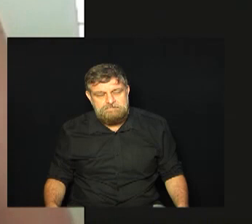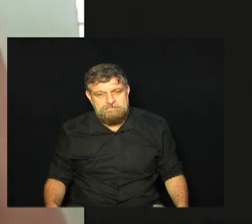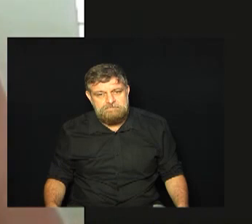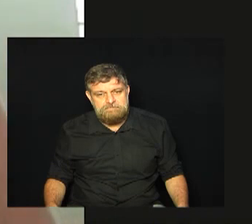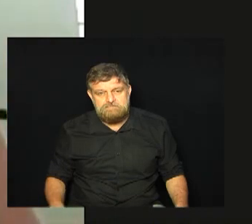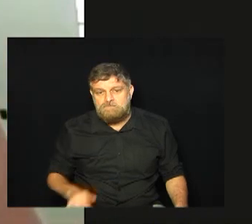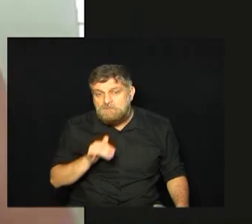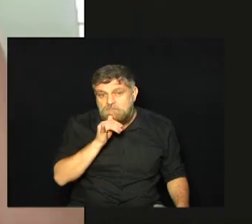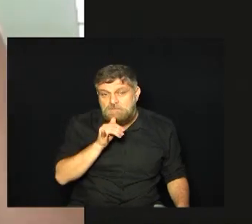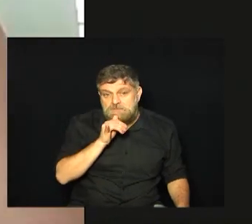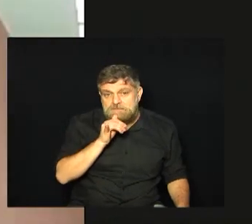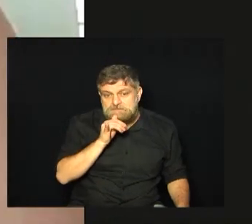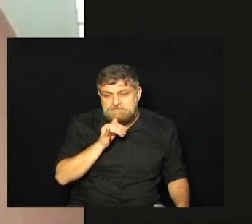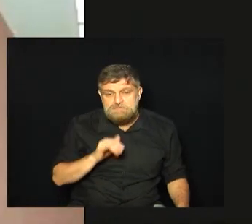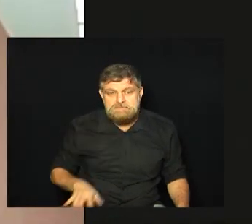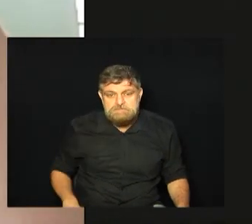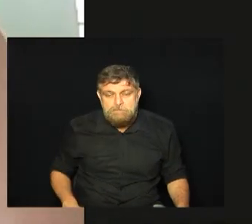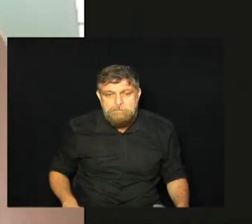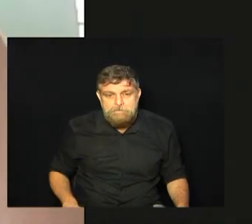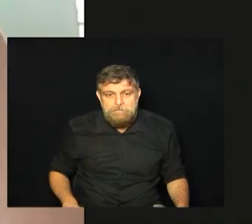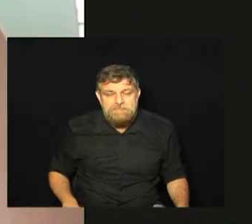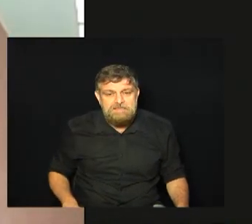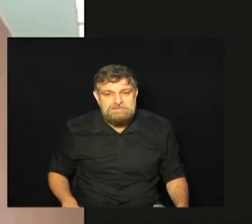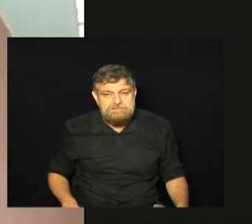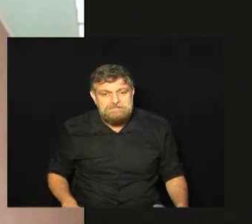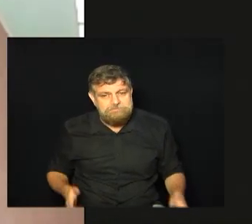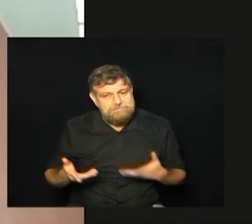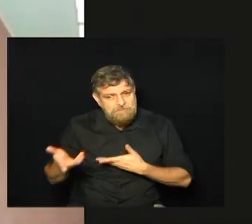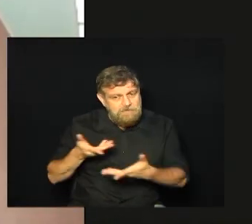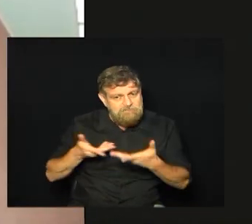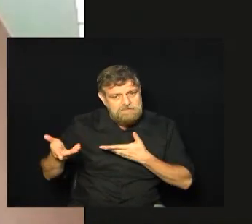por exemplo... Pode falar. Não, pode falar.